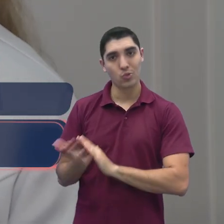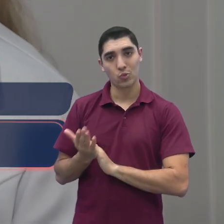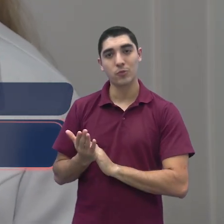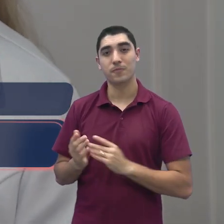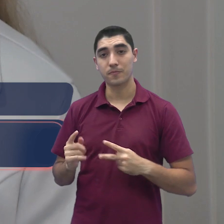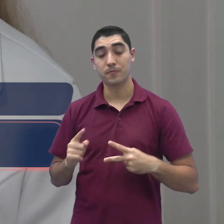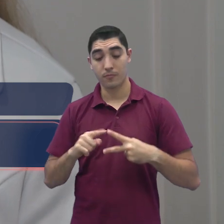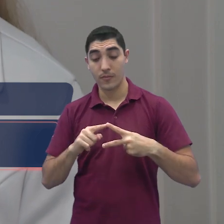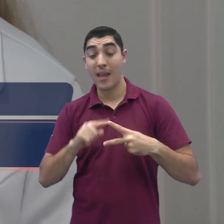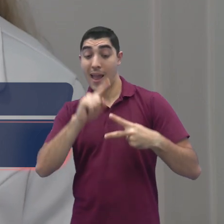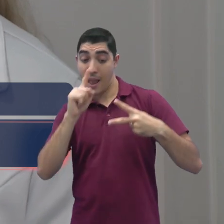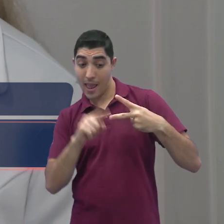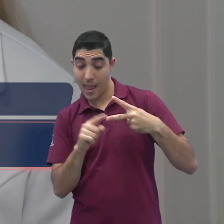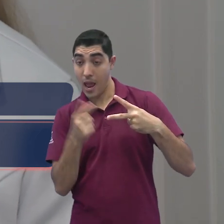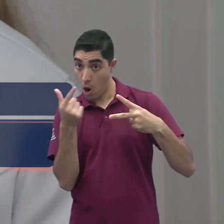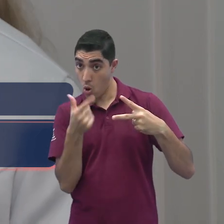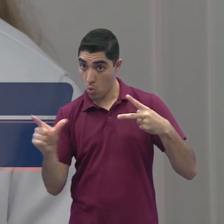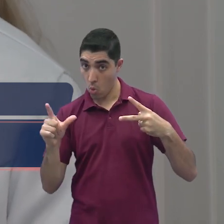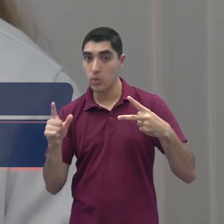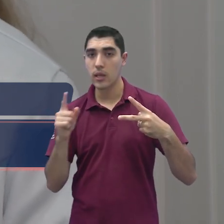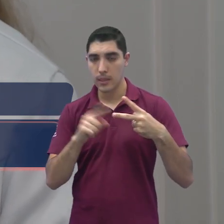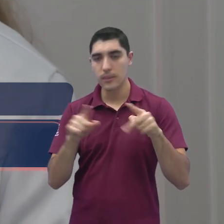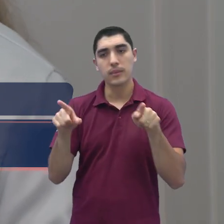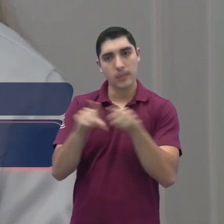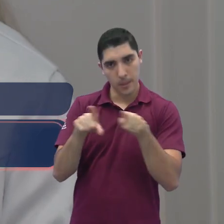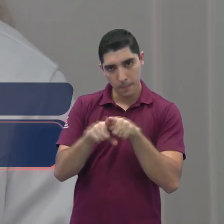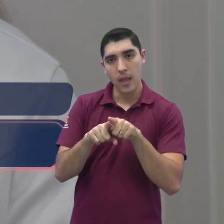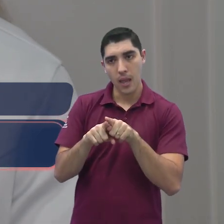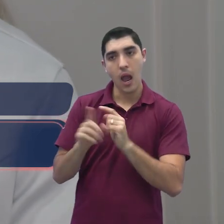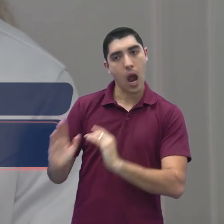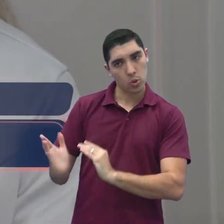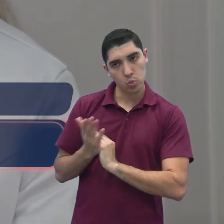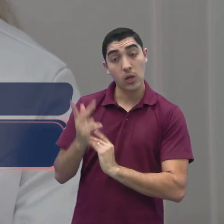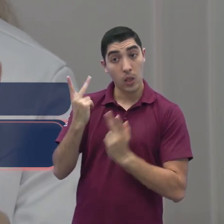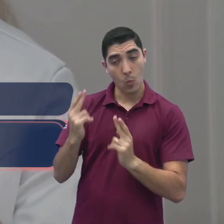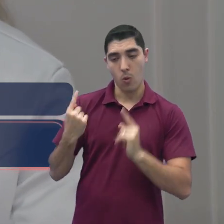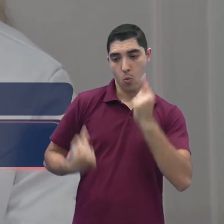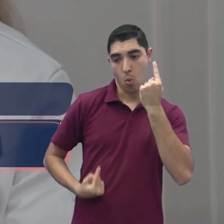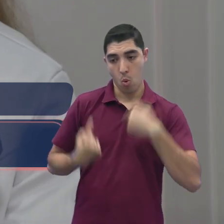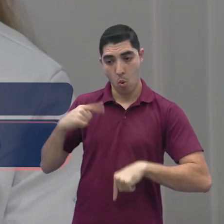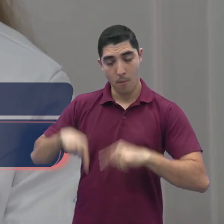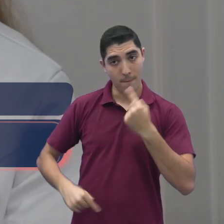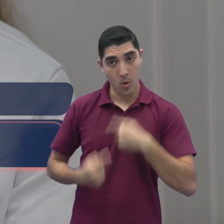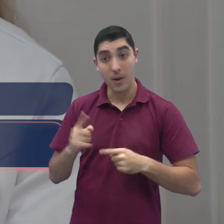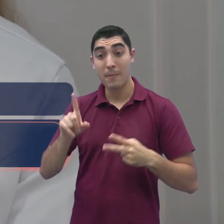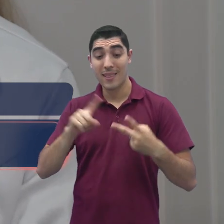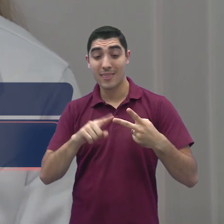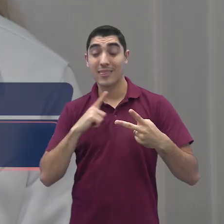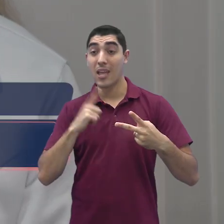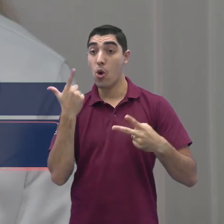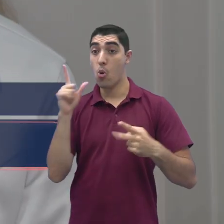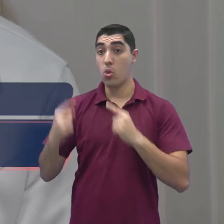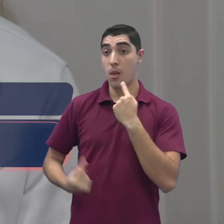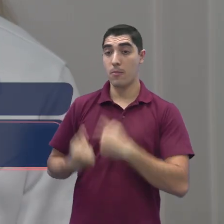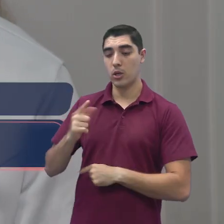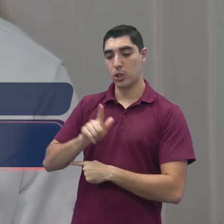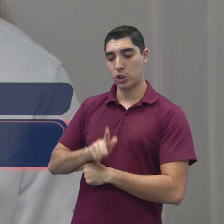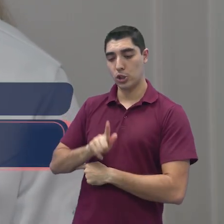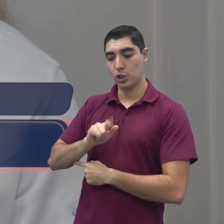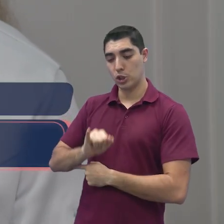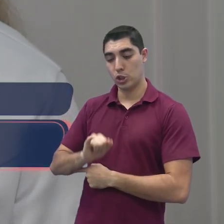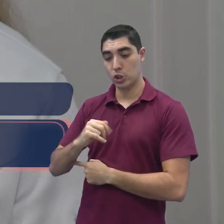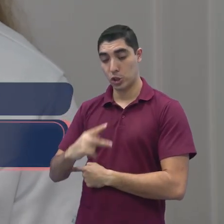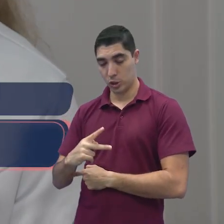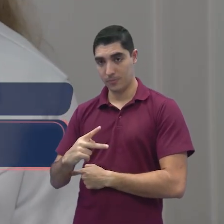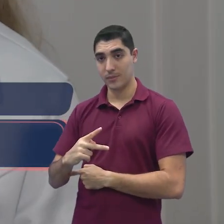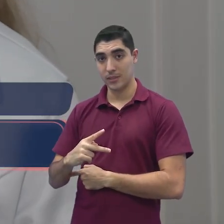aí a tirzepatida ela é algo semelhante, também ela atua no mesmo hormônio, mas ela também atua com outro